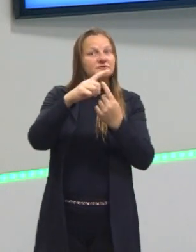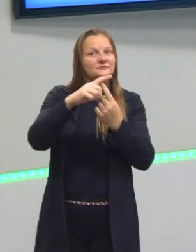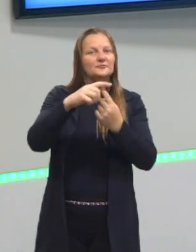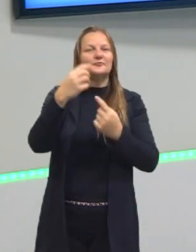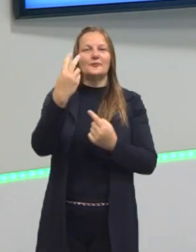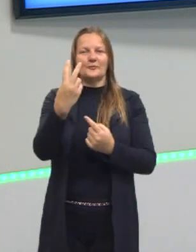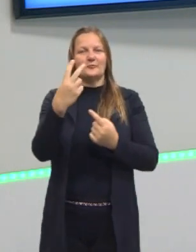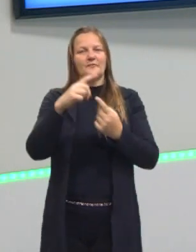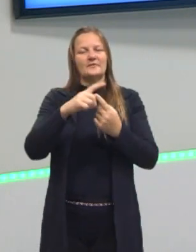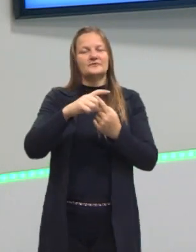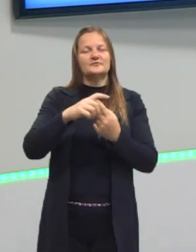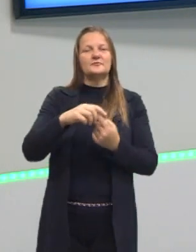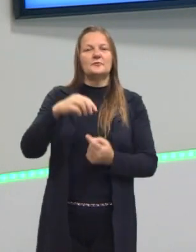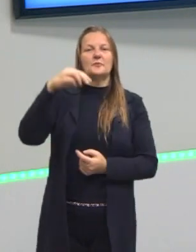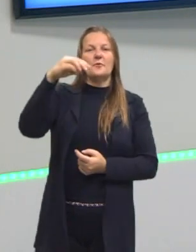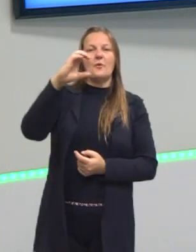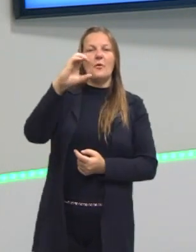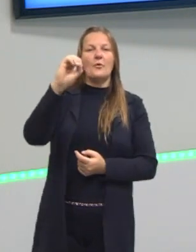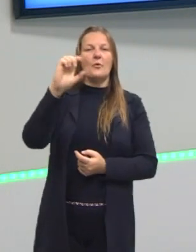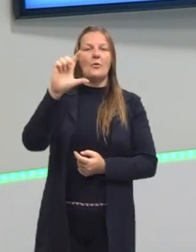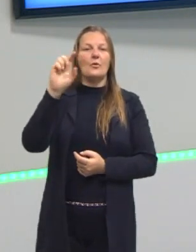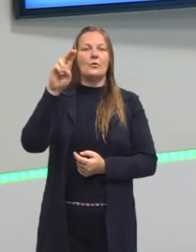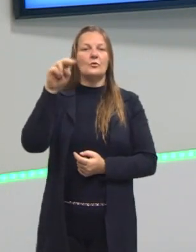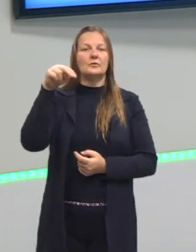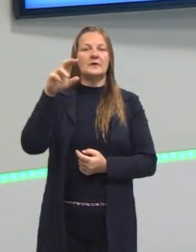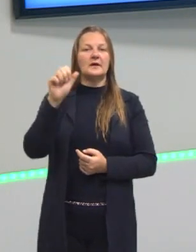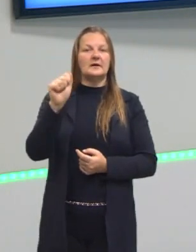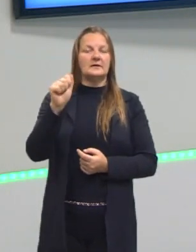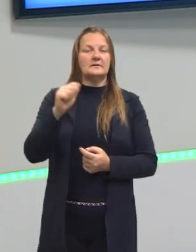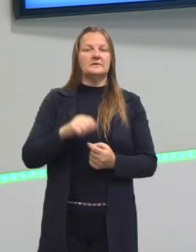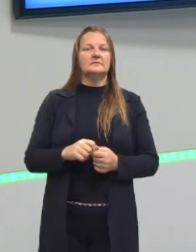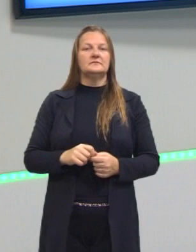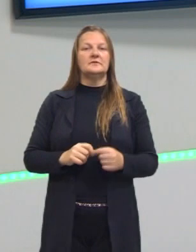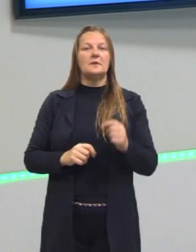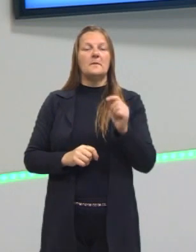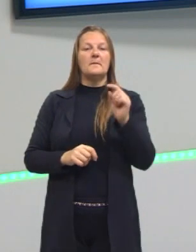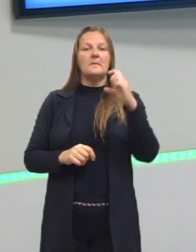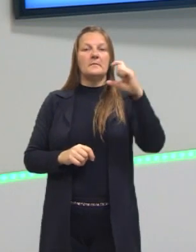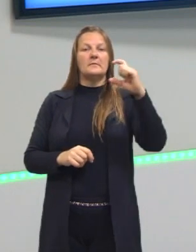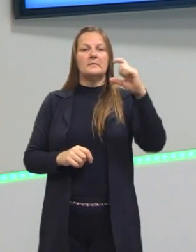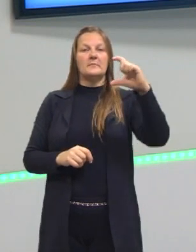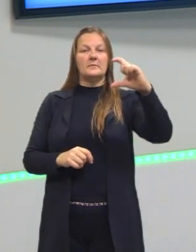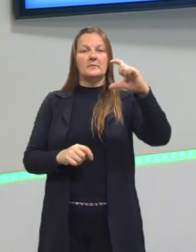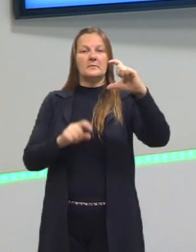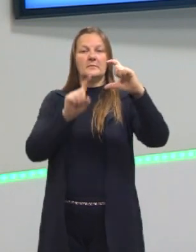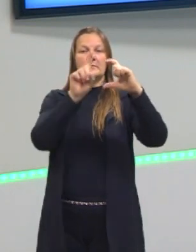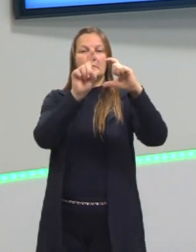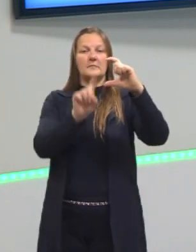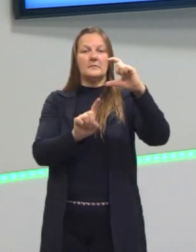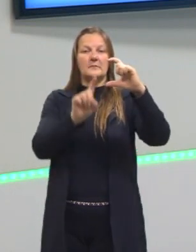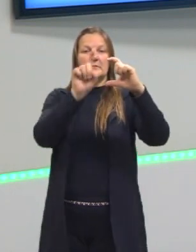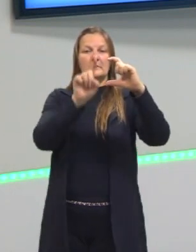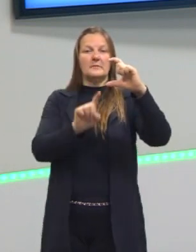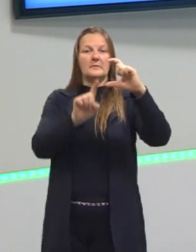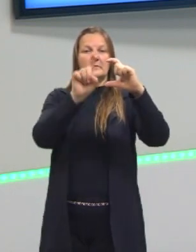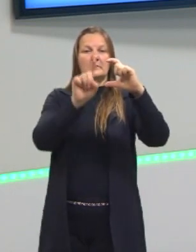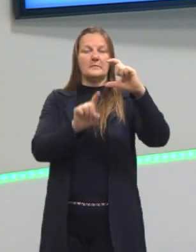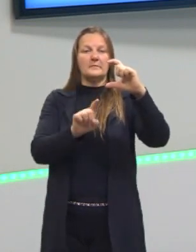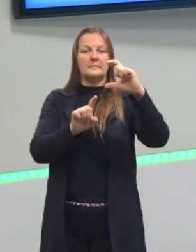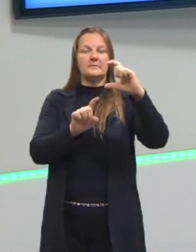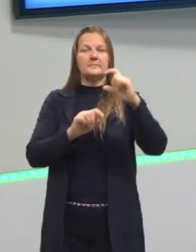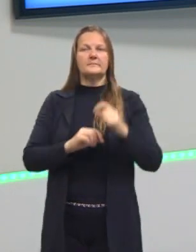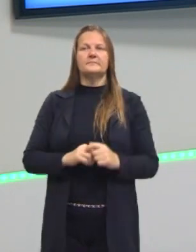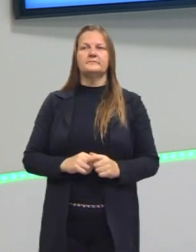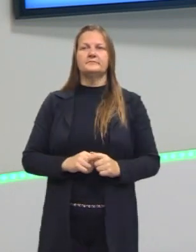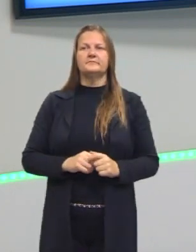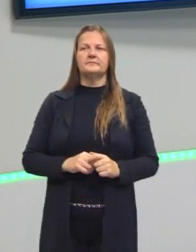essa Matriz ela vai ter exatamente uma coluna né mas ela pode ser mais linhas a ordem dela de